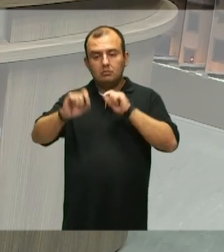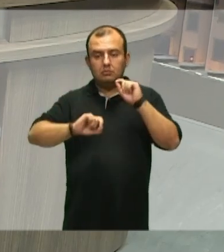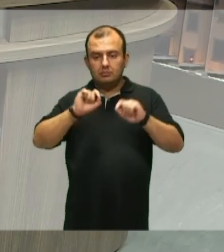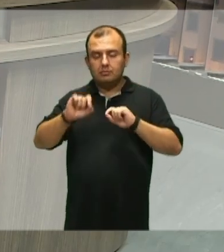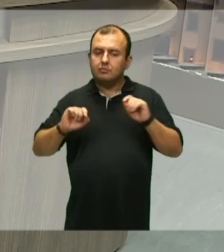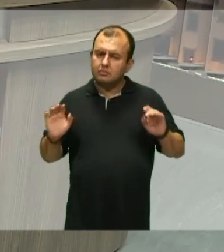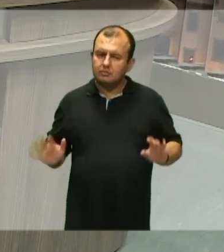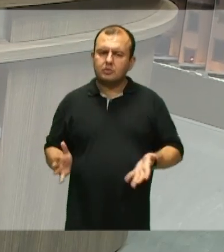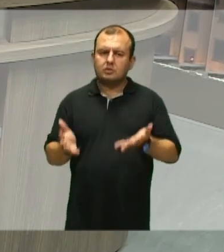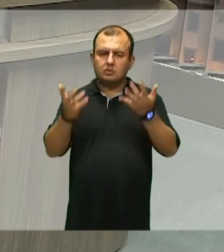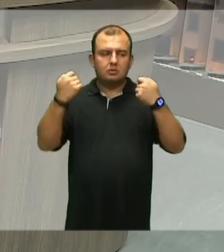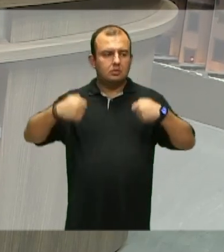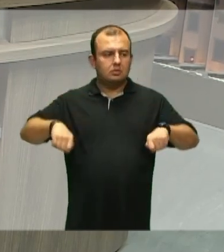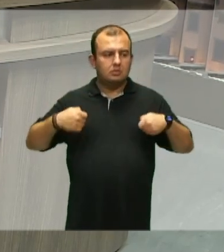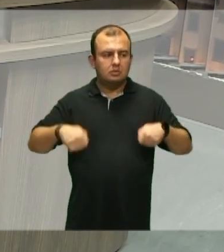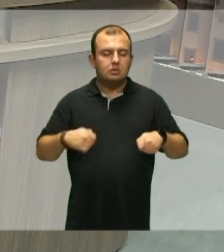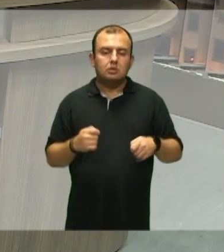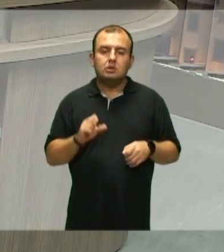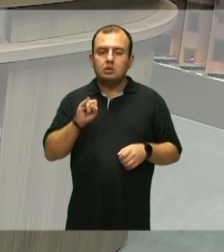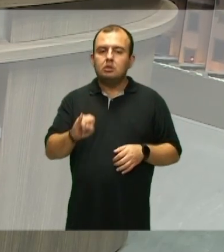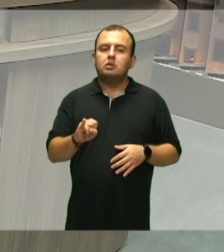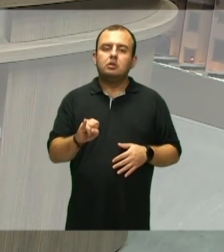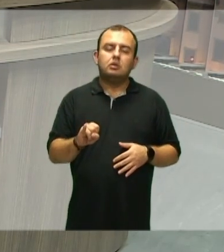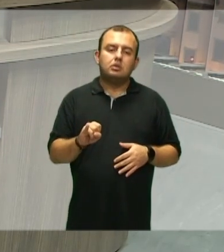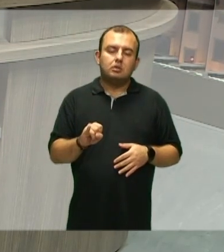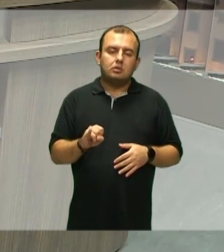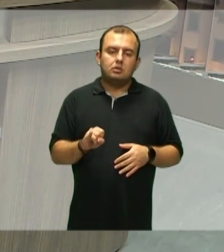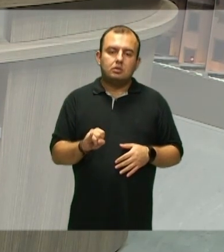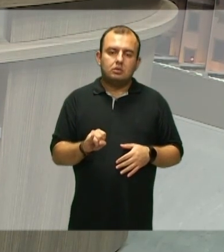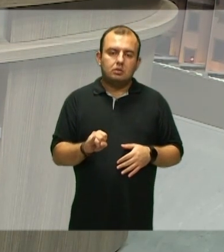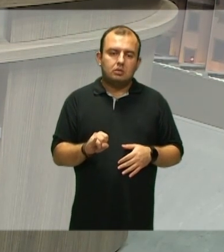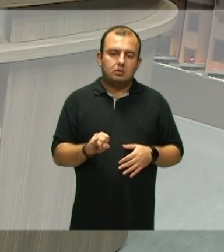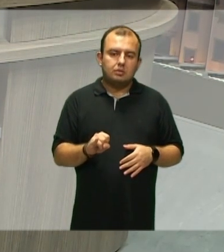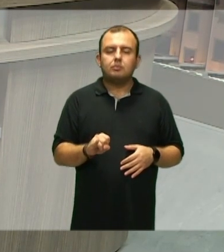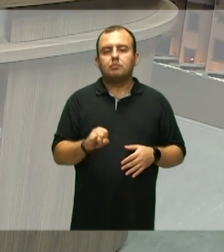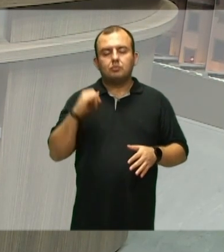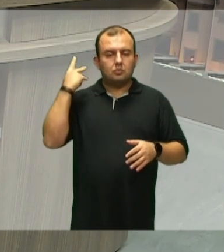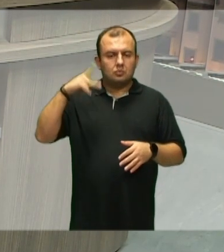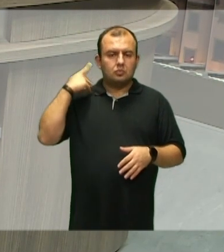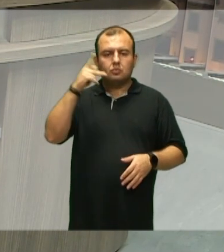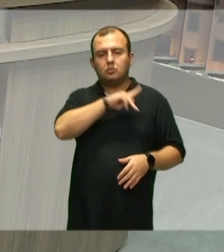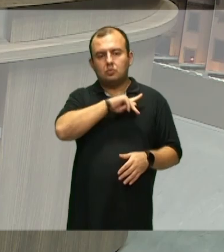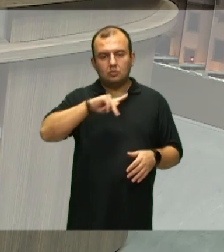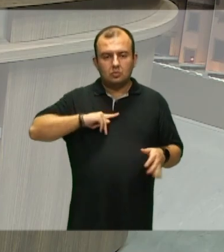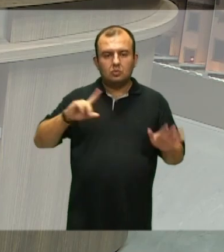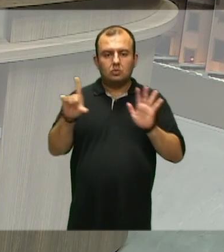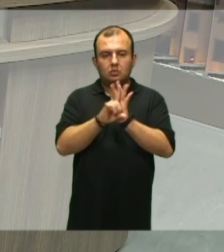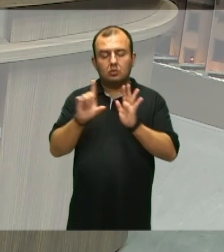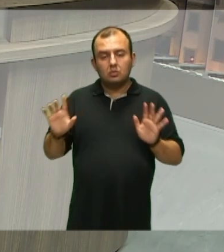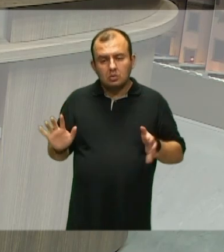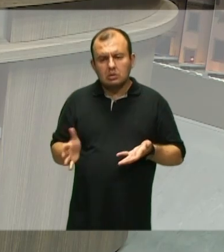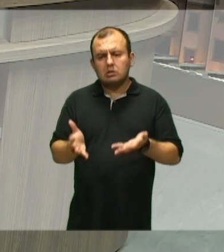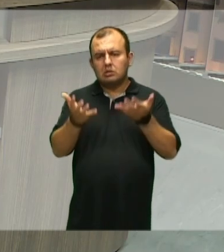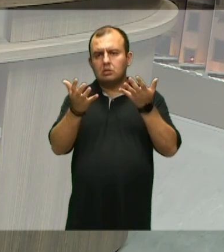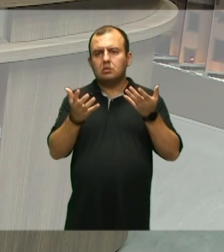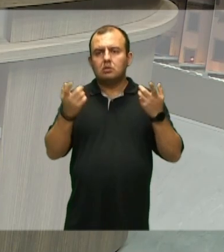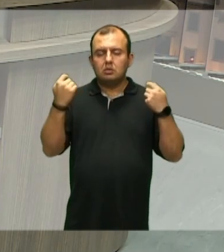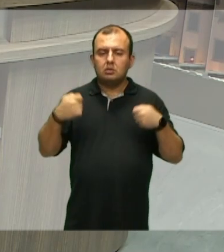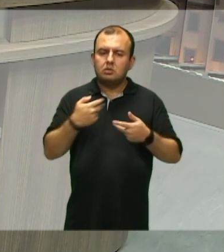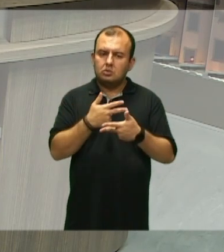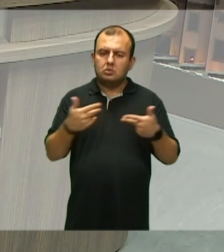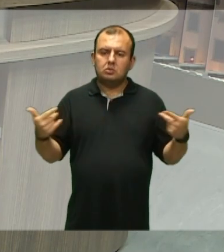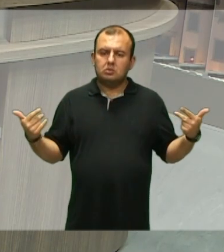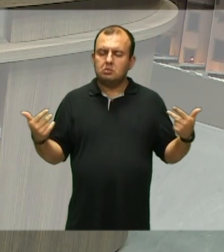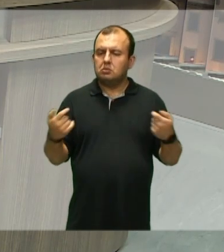que incentivar. Perfeita colocação. Se não for as políticas públicas, as leis de incentivo, muita coisa